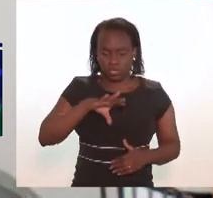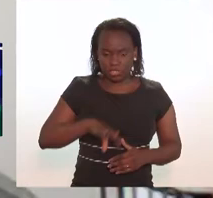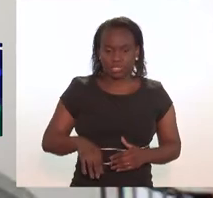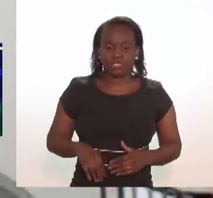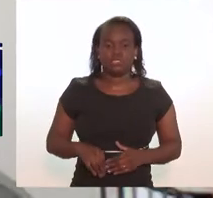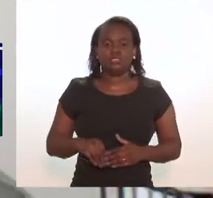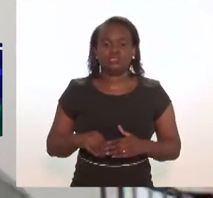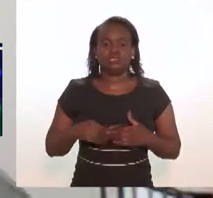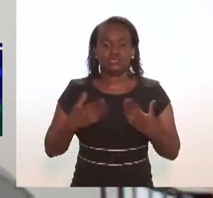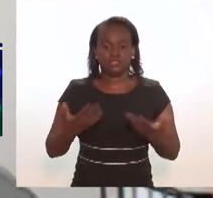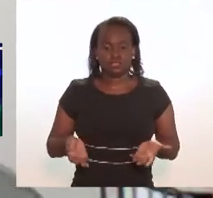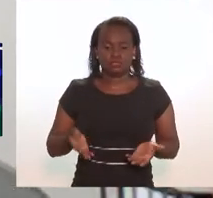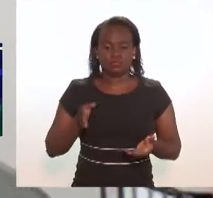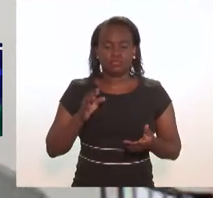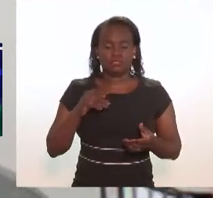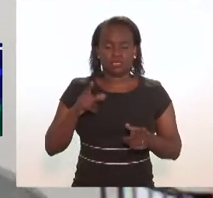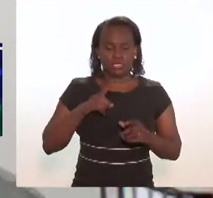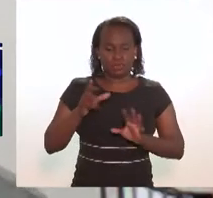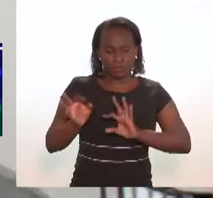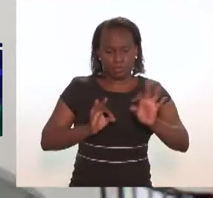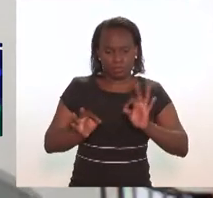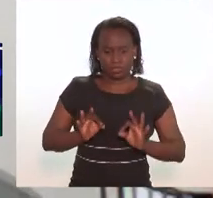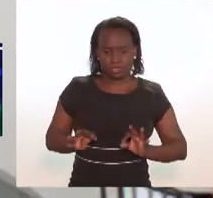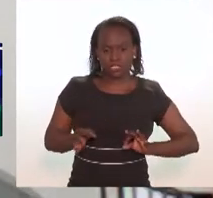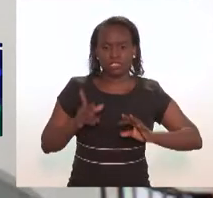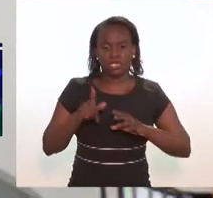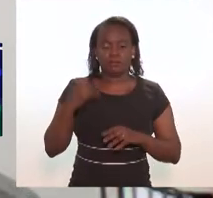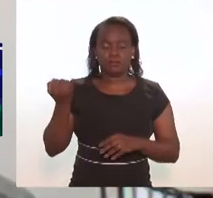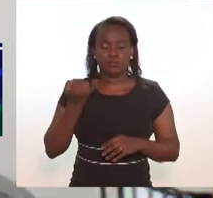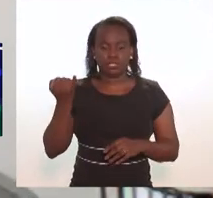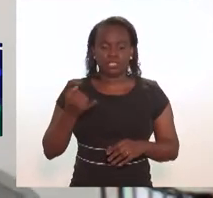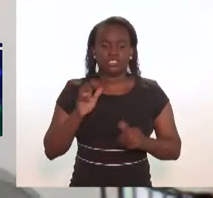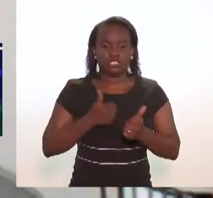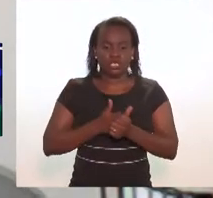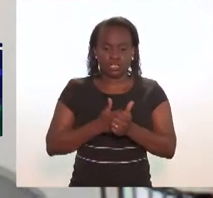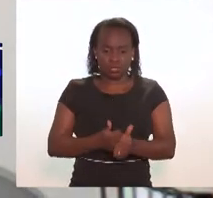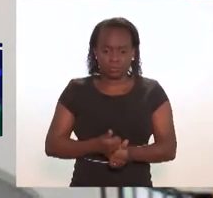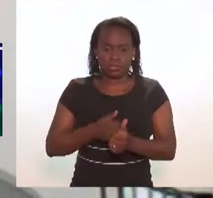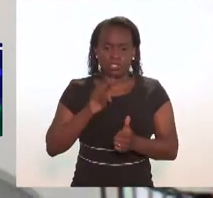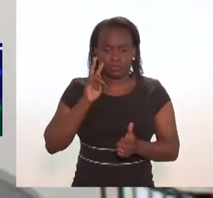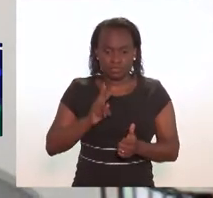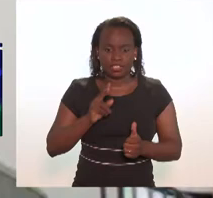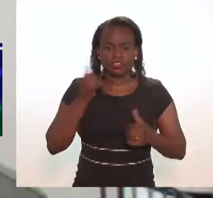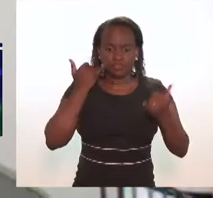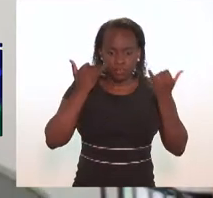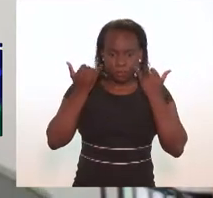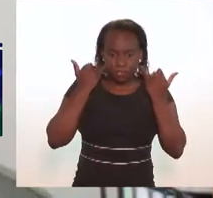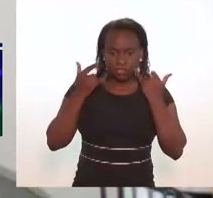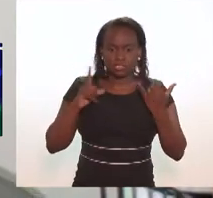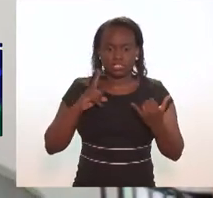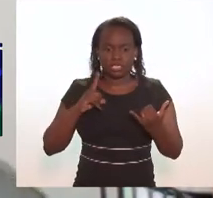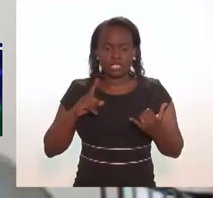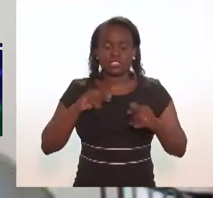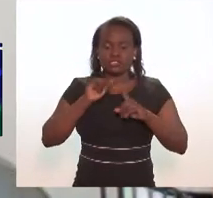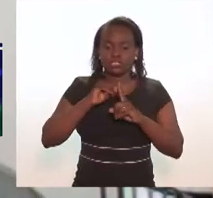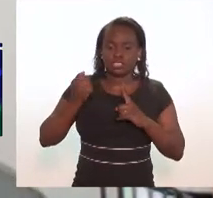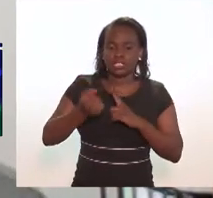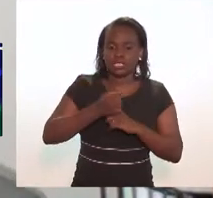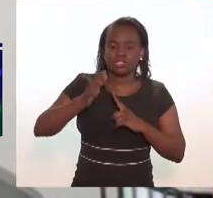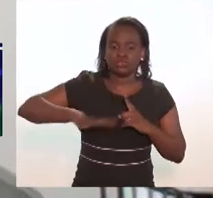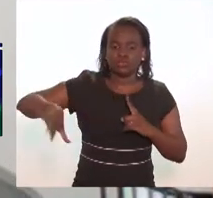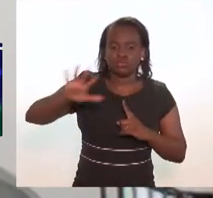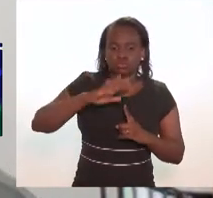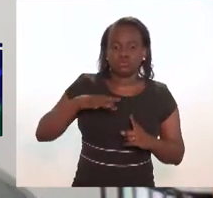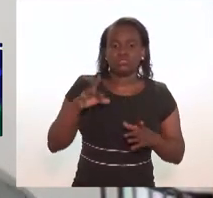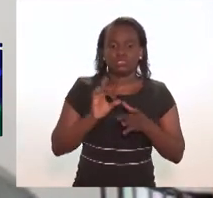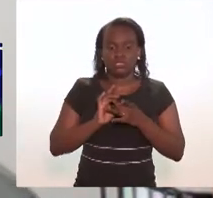em constante transformação e seria muito importante que ela acompanhasse as transformações que acontecem na sociedade e deixasse